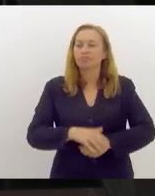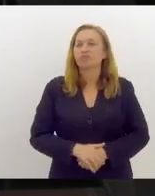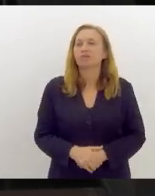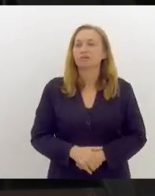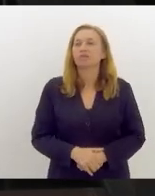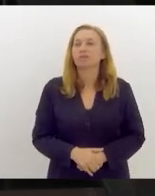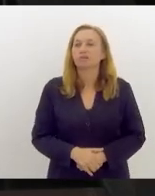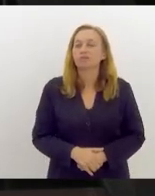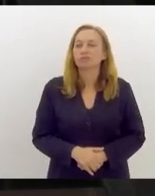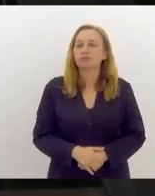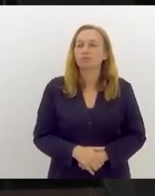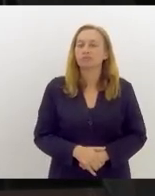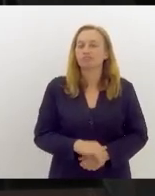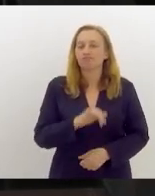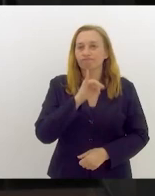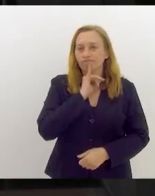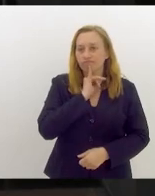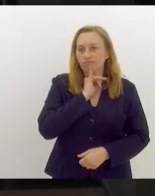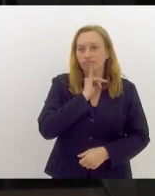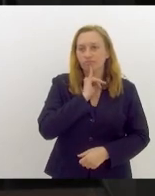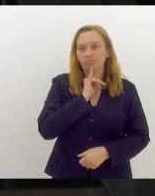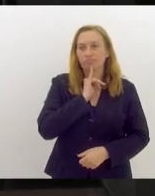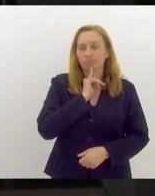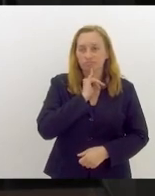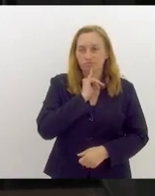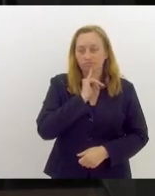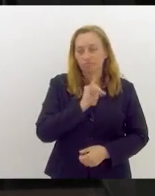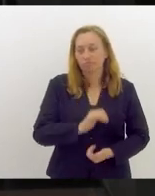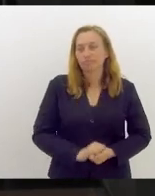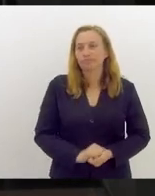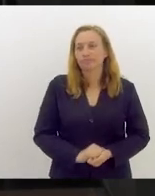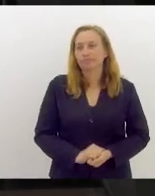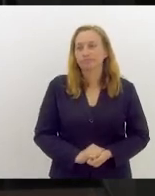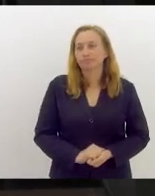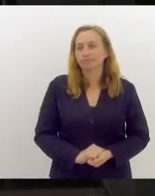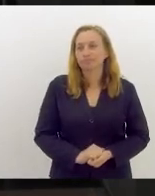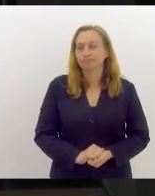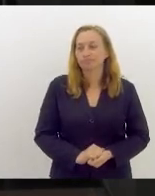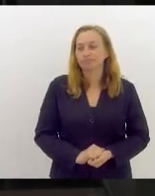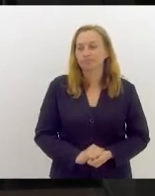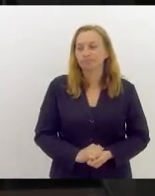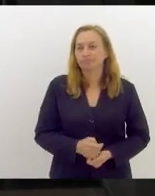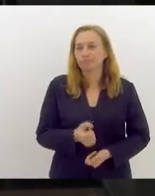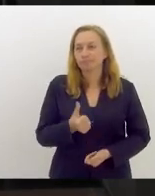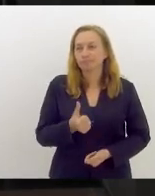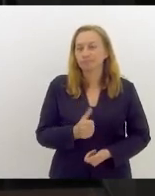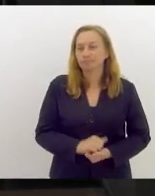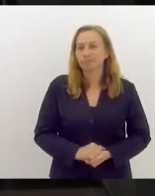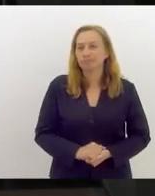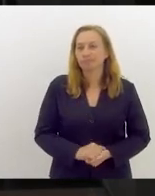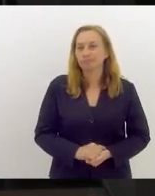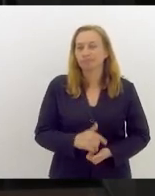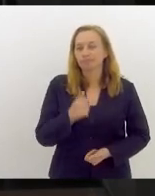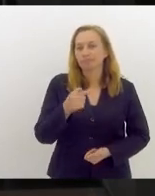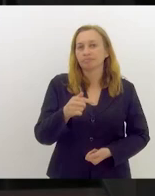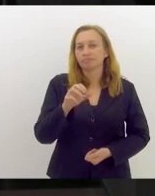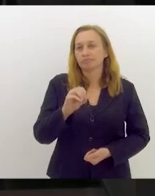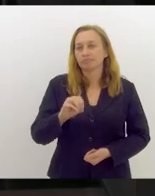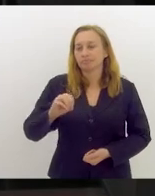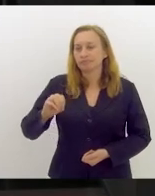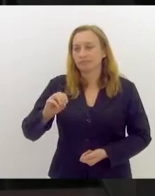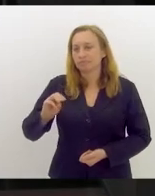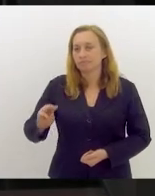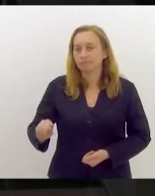que infelizmente deixou quase 700